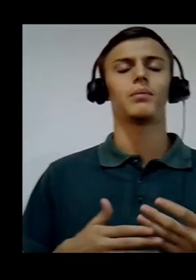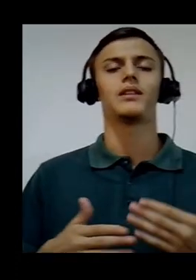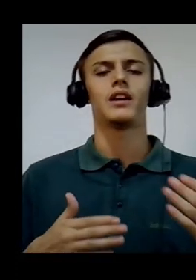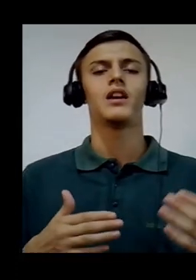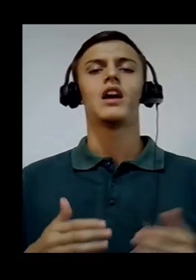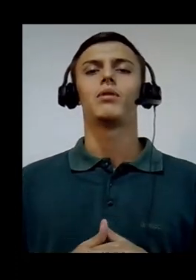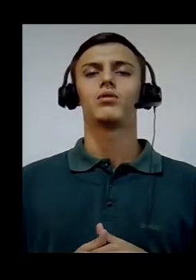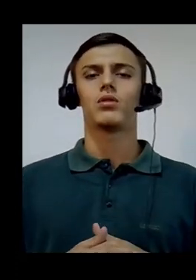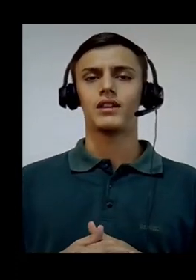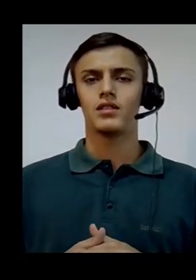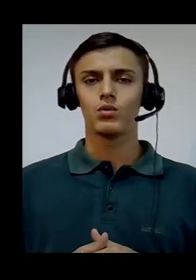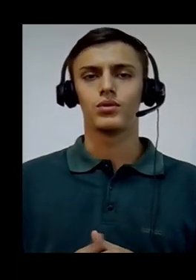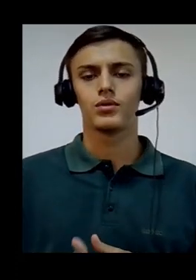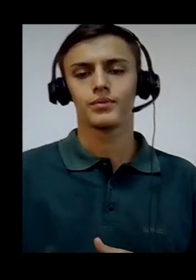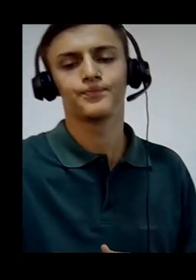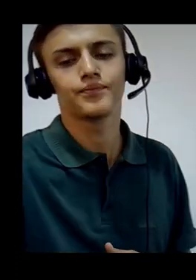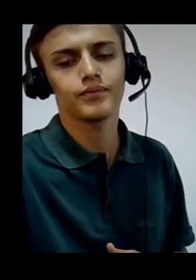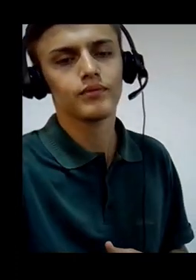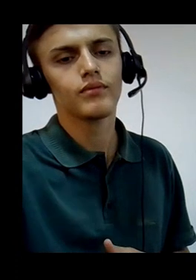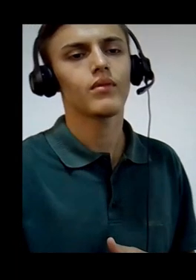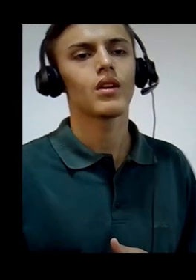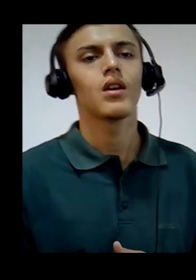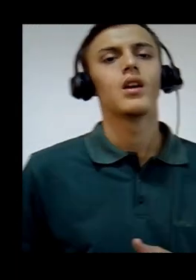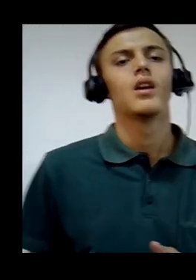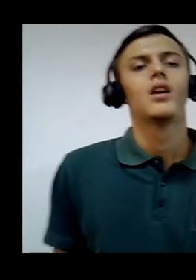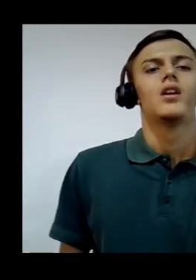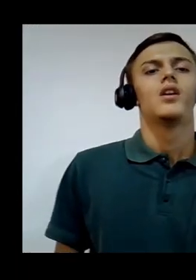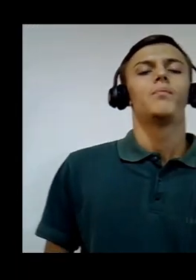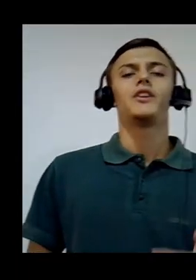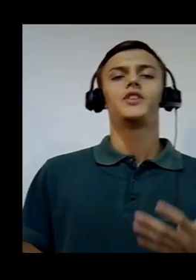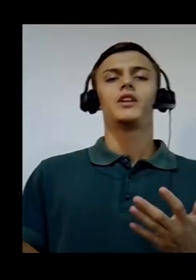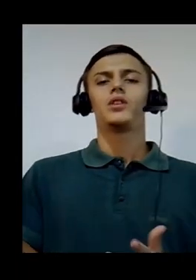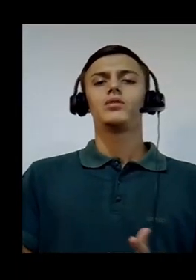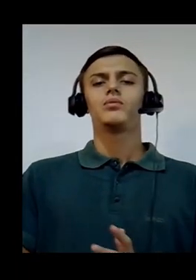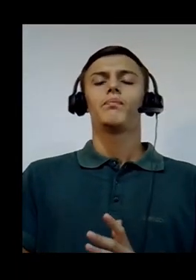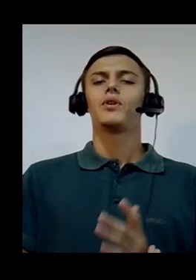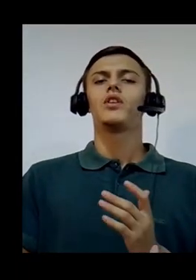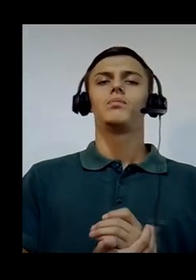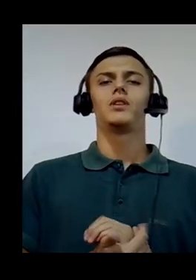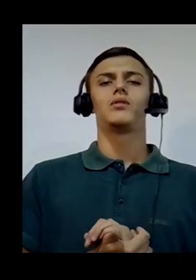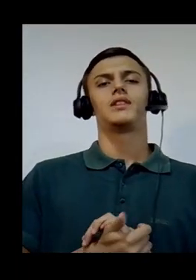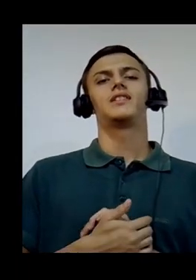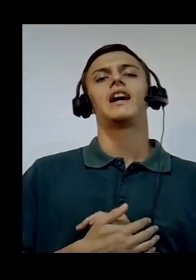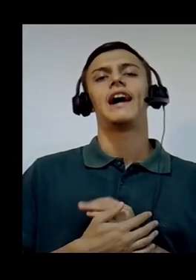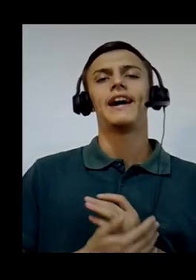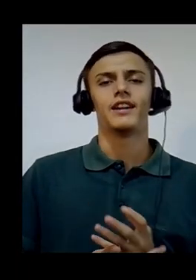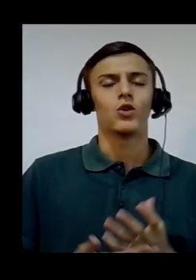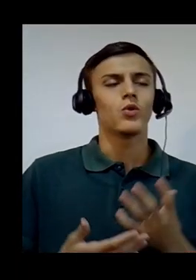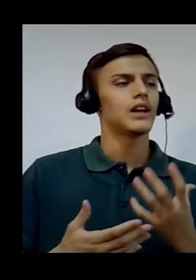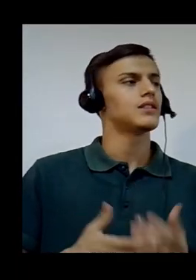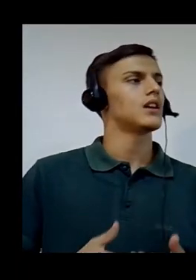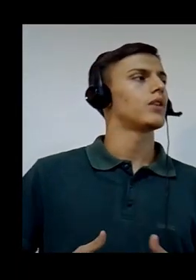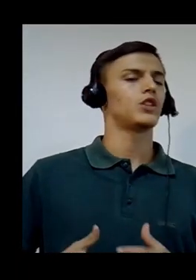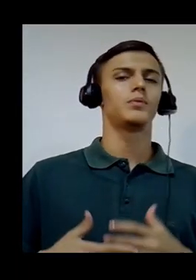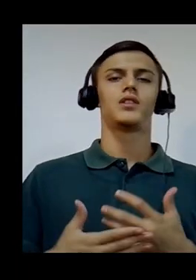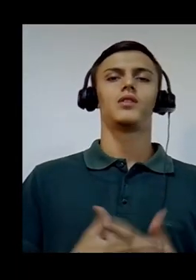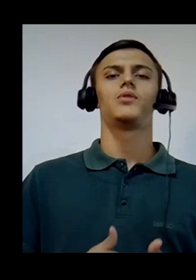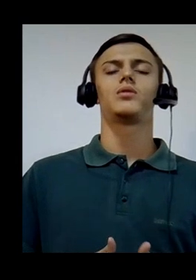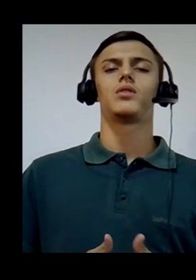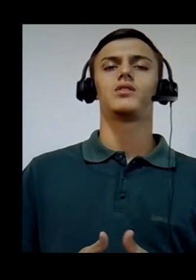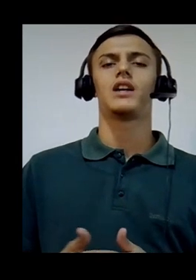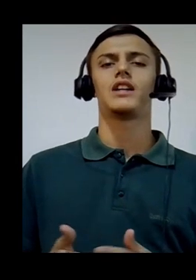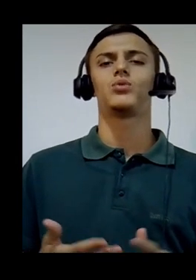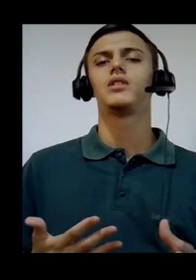parte também, sempre andar aí pelos locais seguros. Parte de adorno, Proibido acessar a área ou realizar qualquer